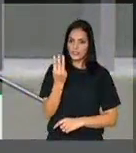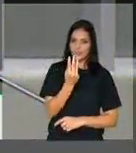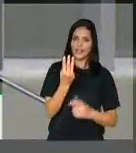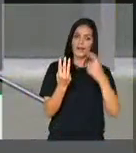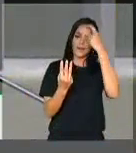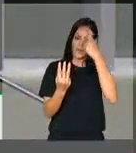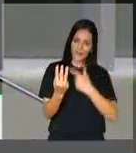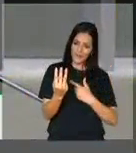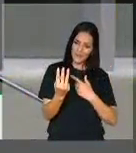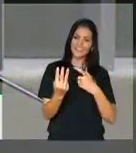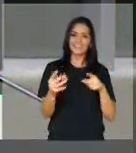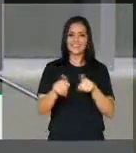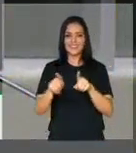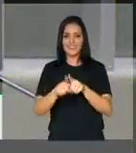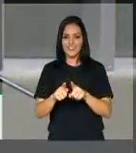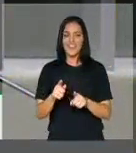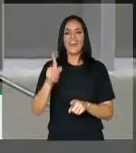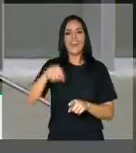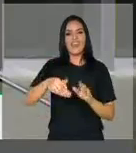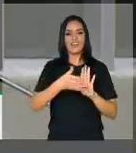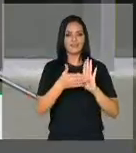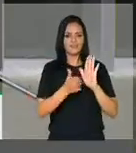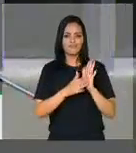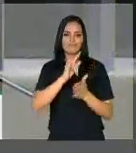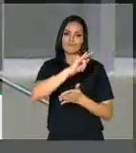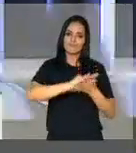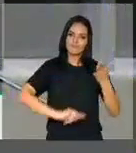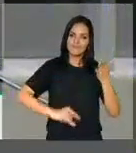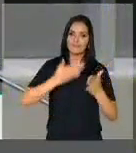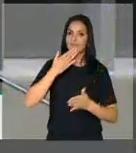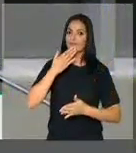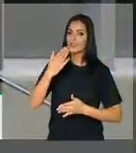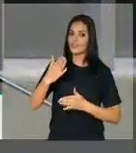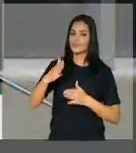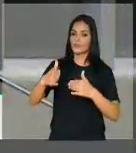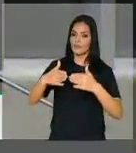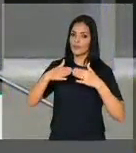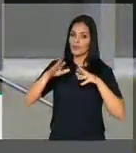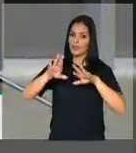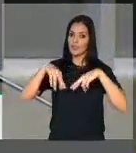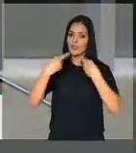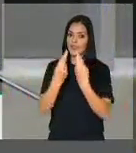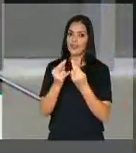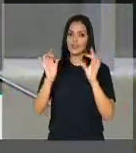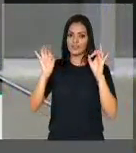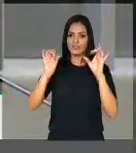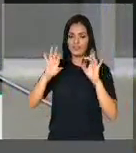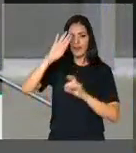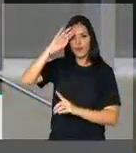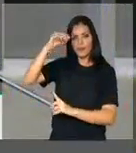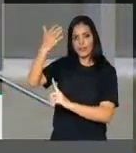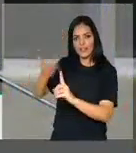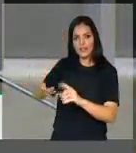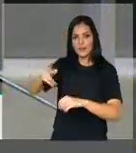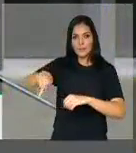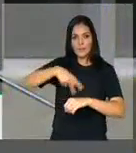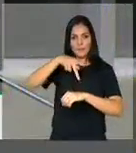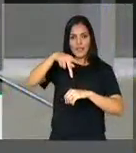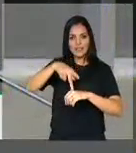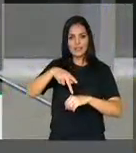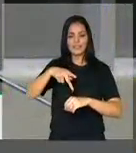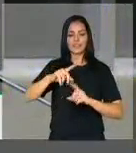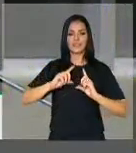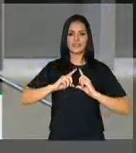são proponentes dessa sessão solene, que homenageia o Estado de Israel